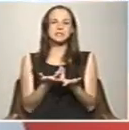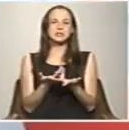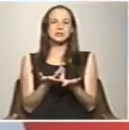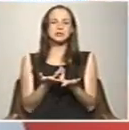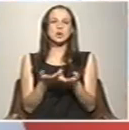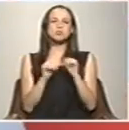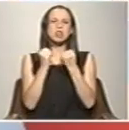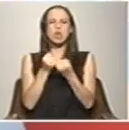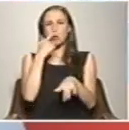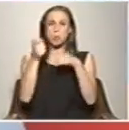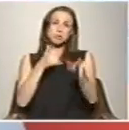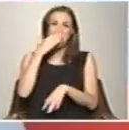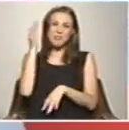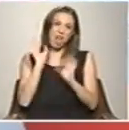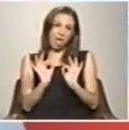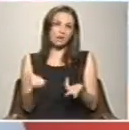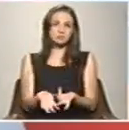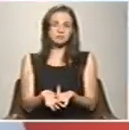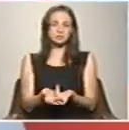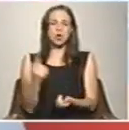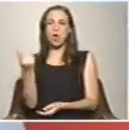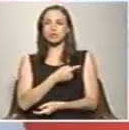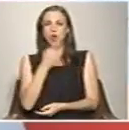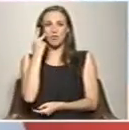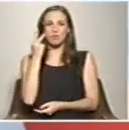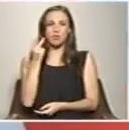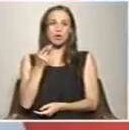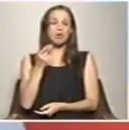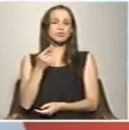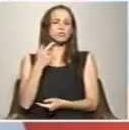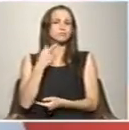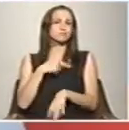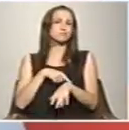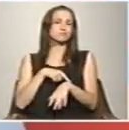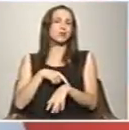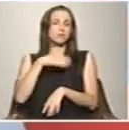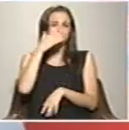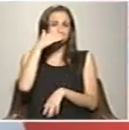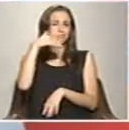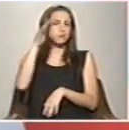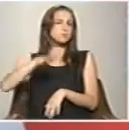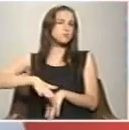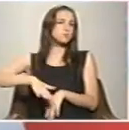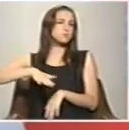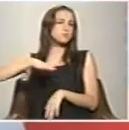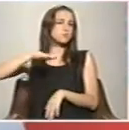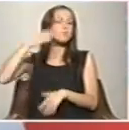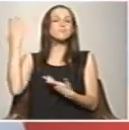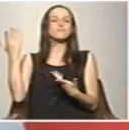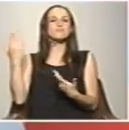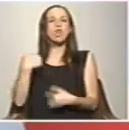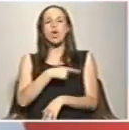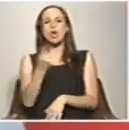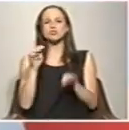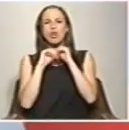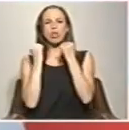com pessoas mais velhas, não é? Nós vivemos cada vez mais tempo também. Isso quer dizer que o nosso tecido social está a mudar